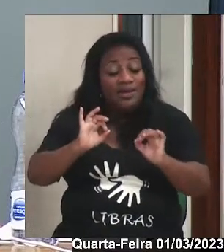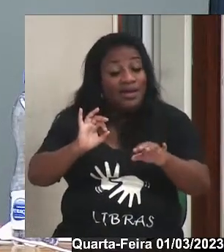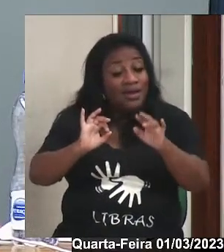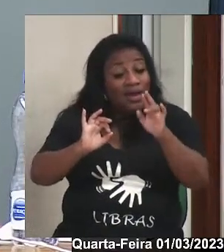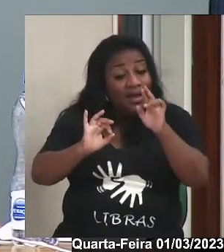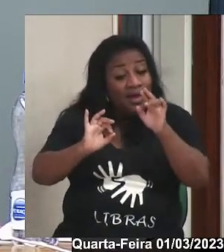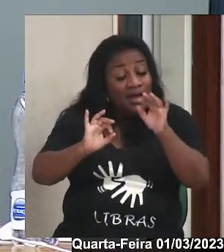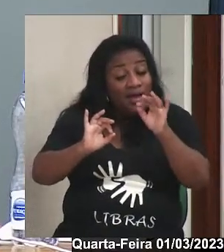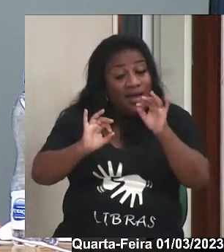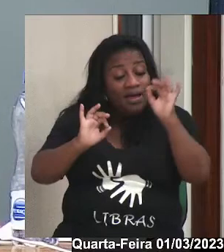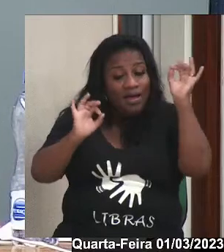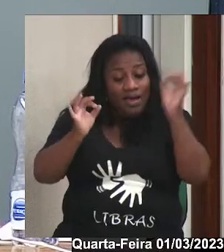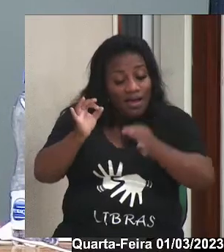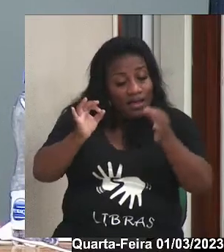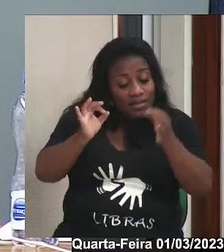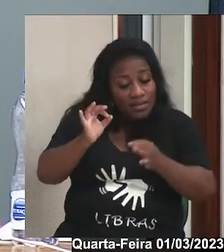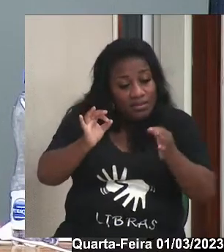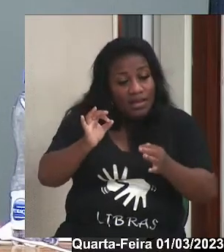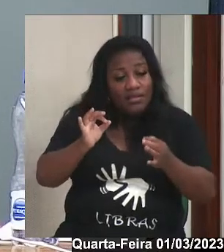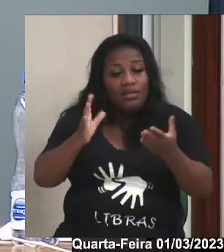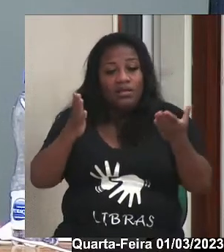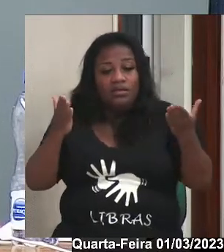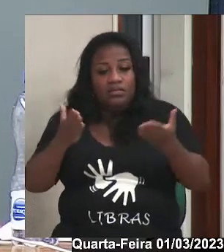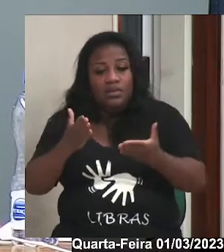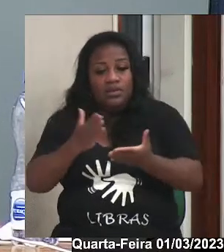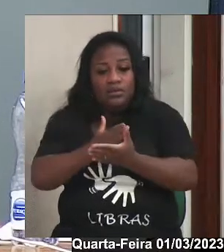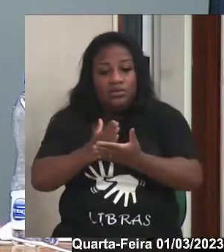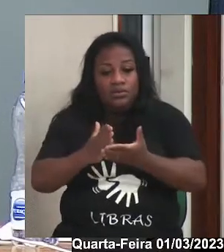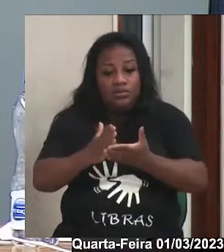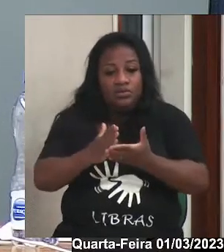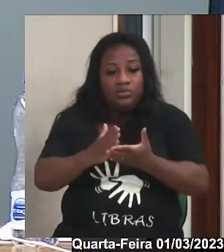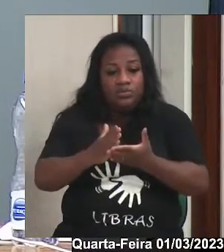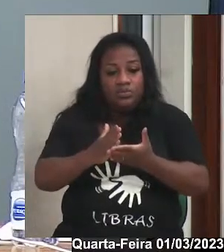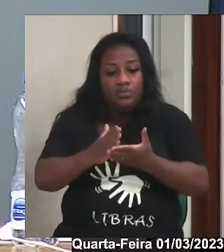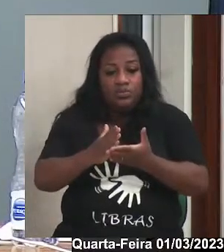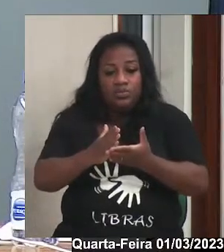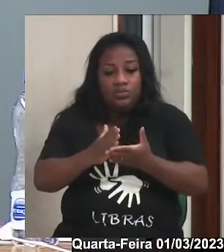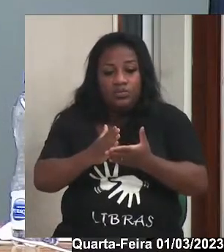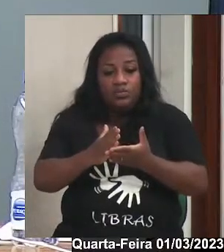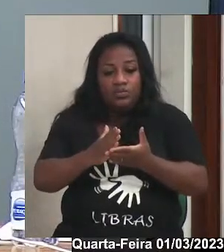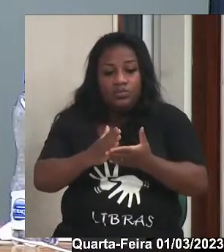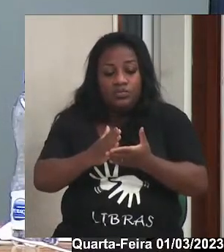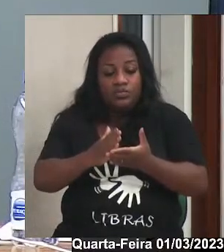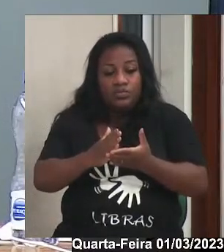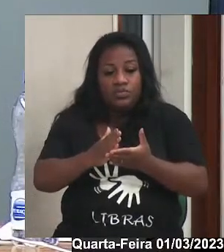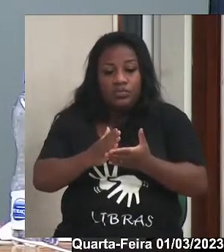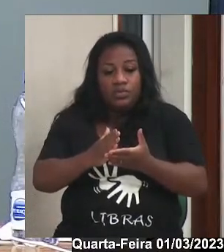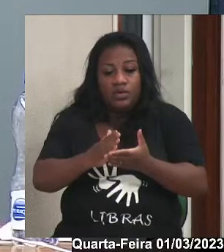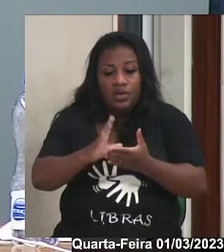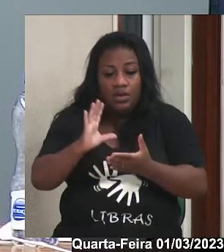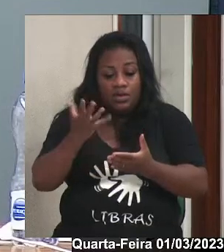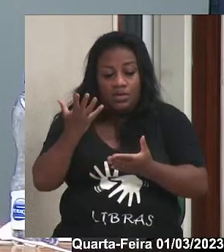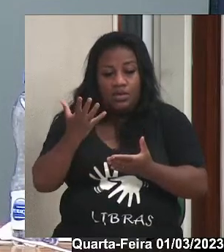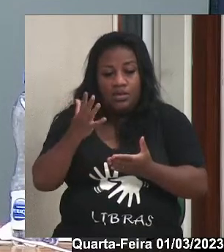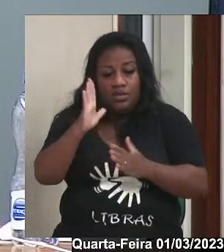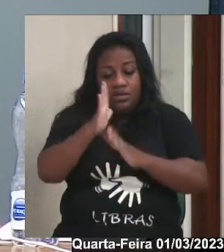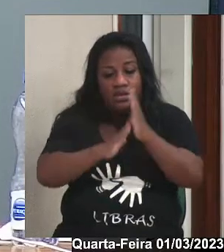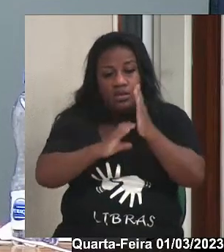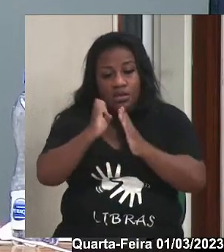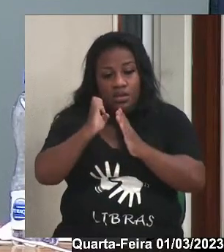regulamentação, através de regras municípios específicas, dos aplicativos de regra atualmente no município de Embu das